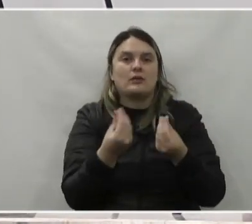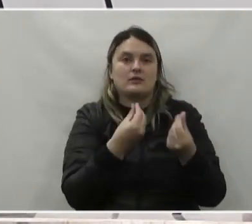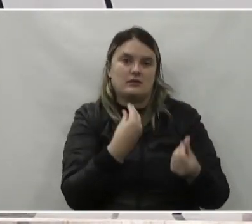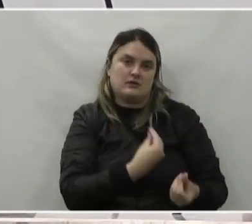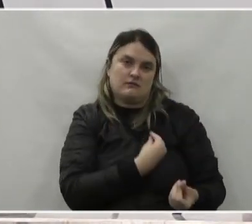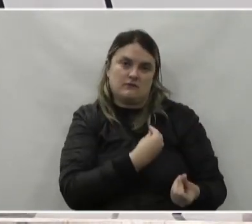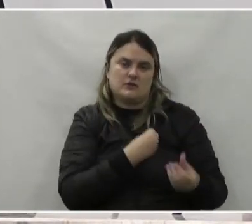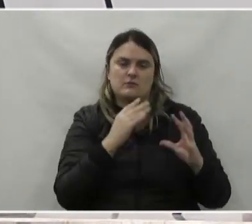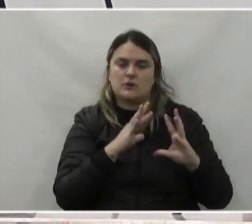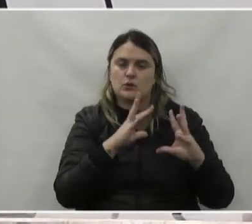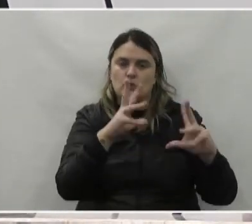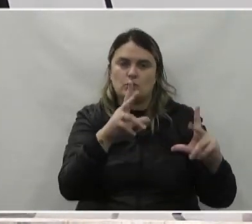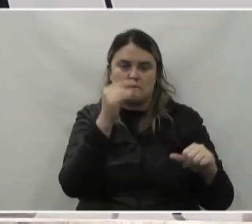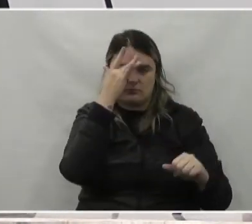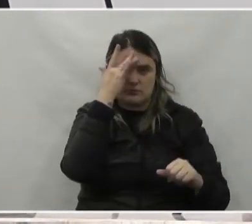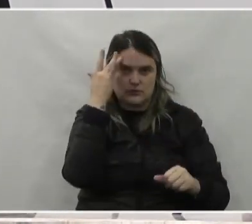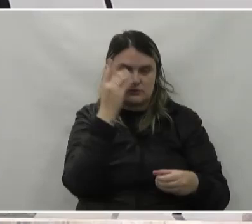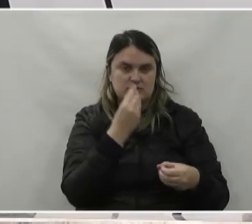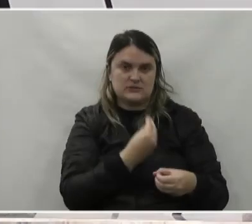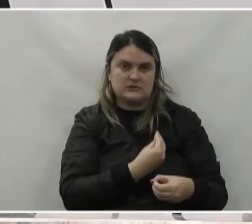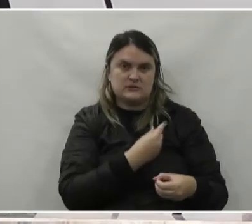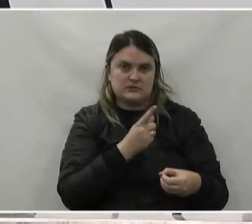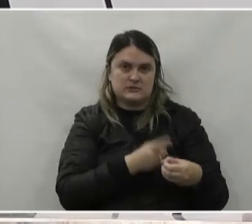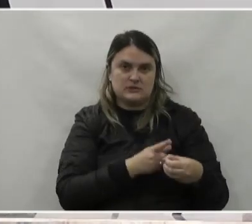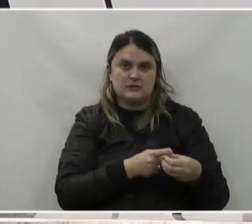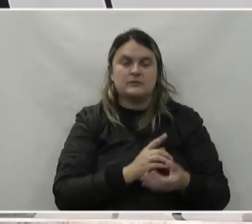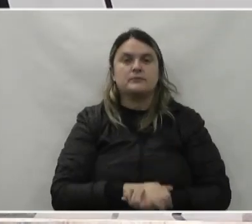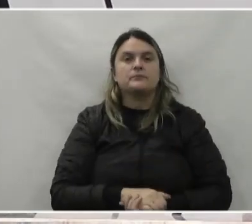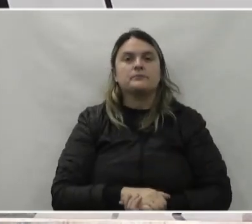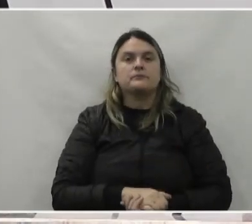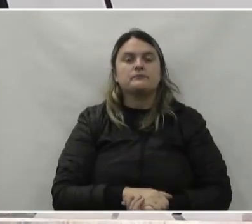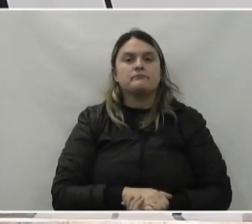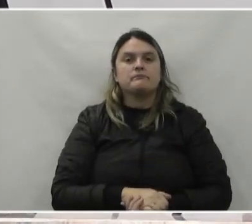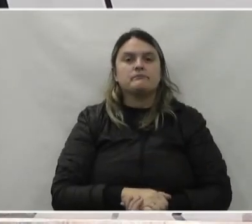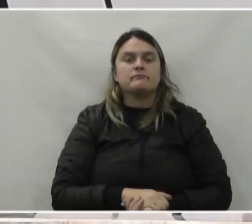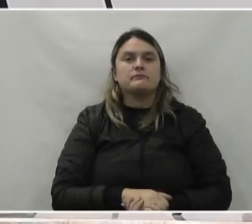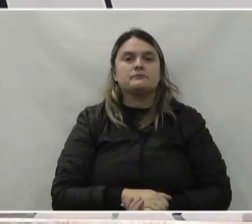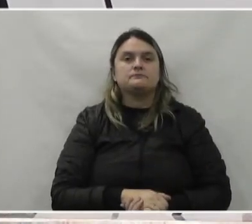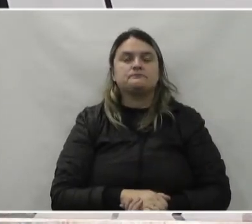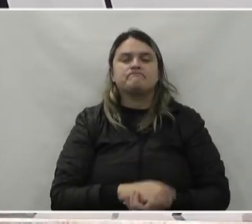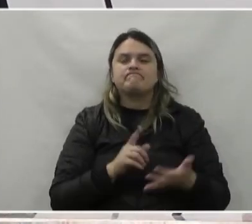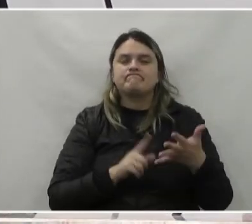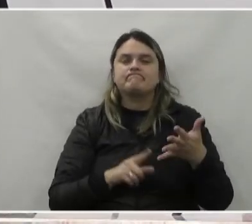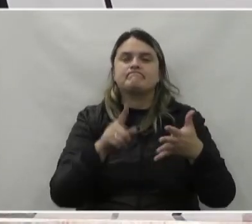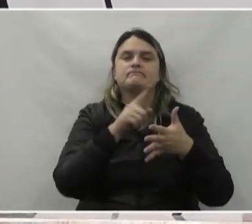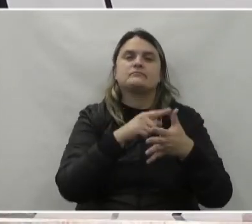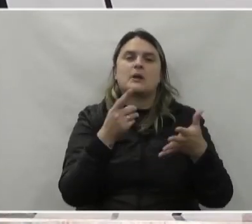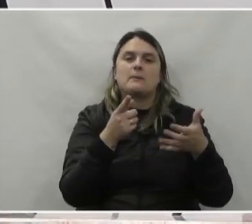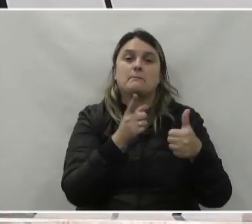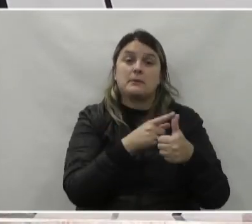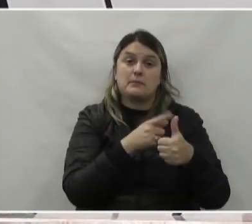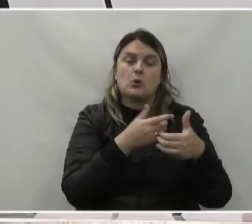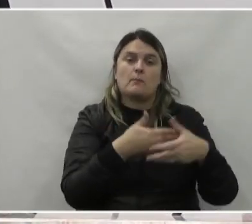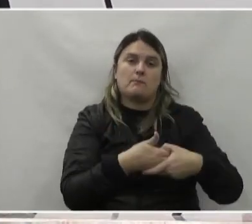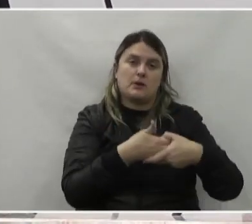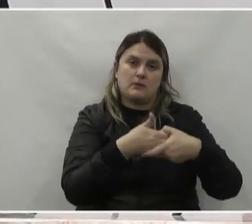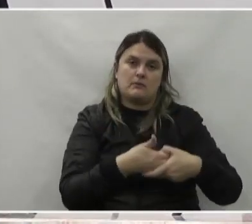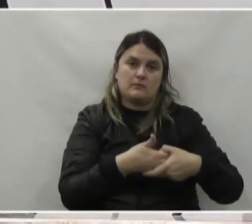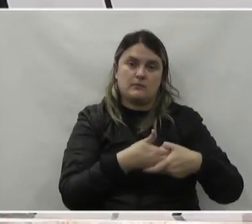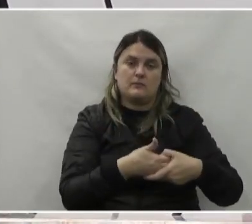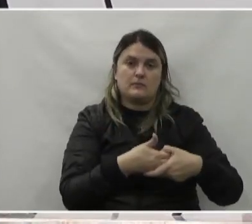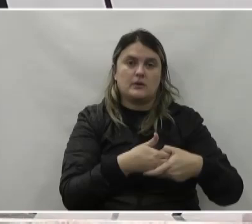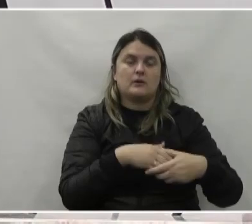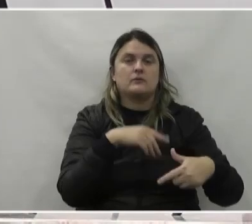os munícipes da nossa cidade. Então, gostaria de destacar e já parabenizar também